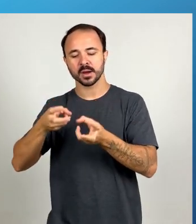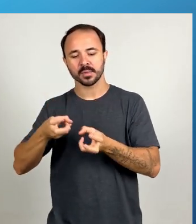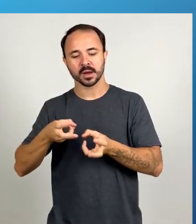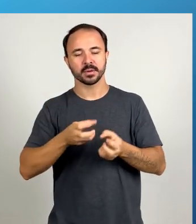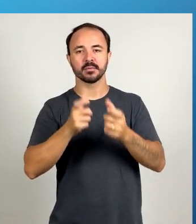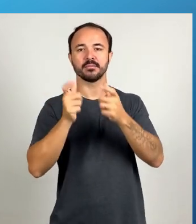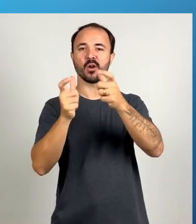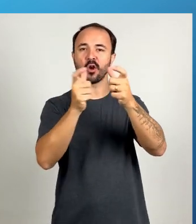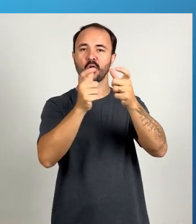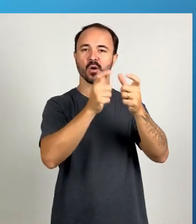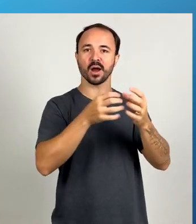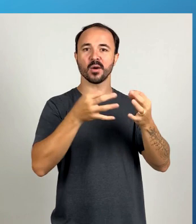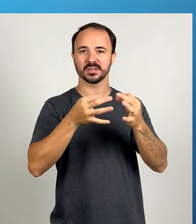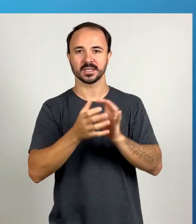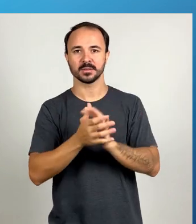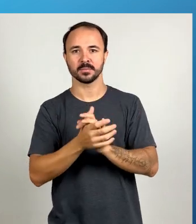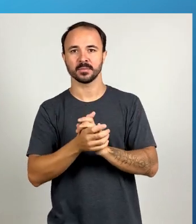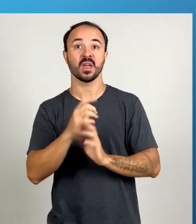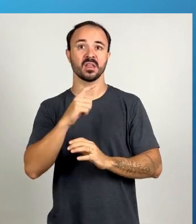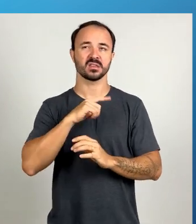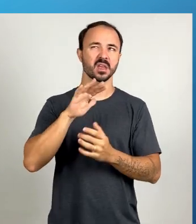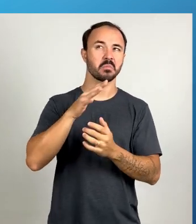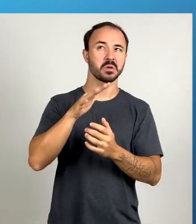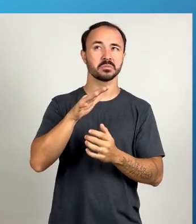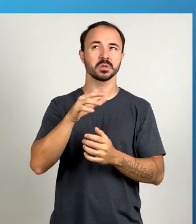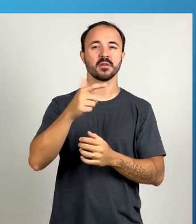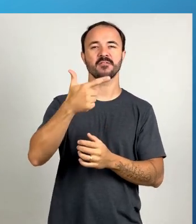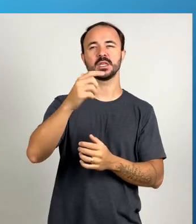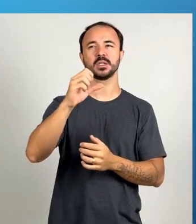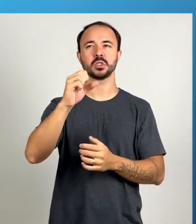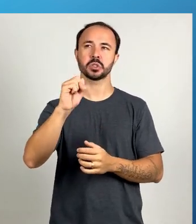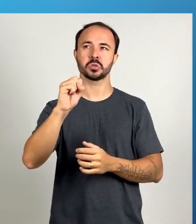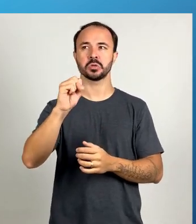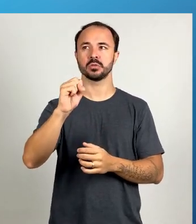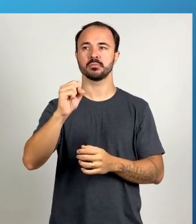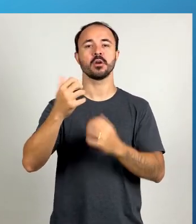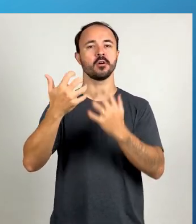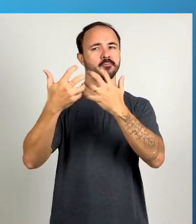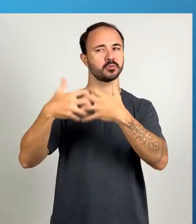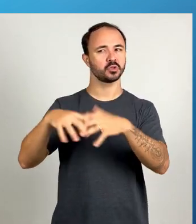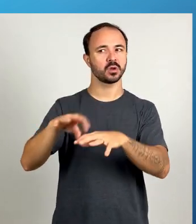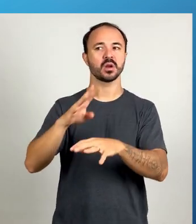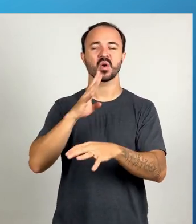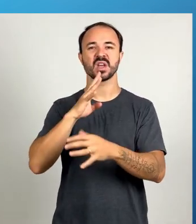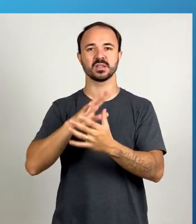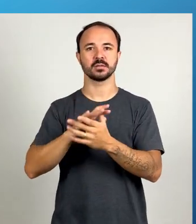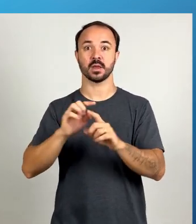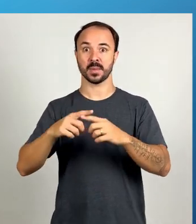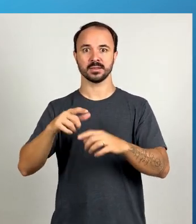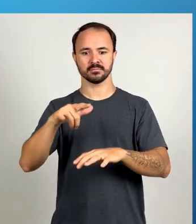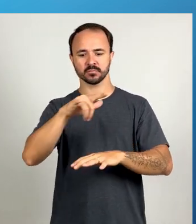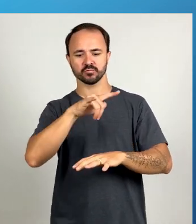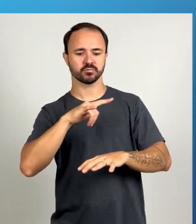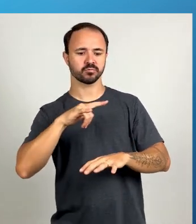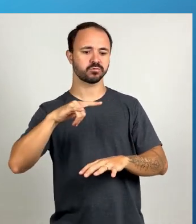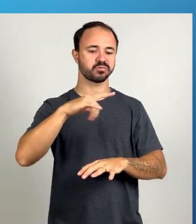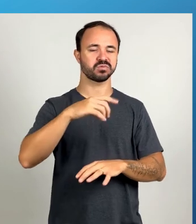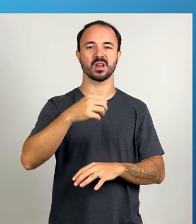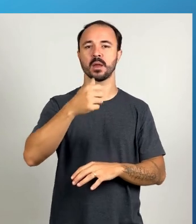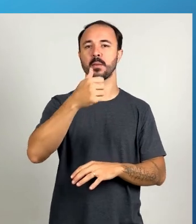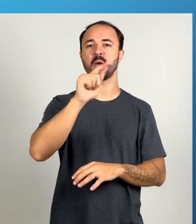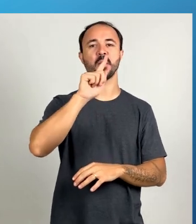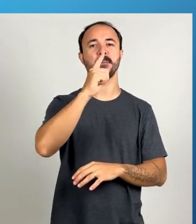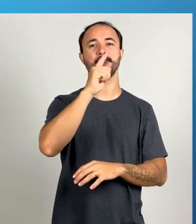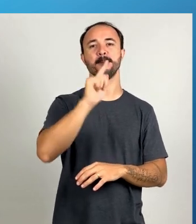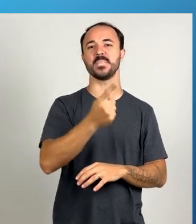precisamente uns 28 funcionando, que a gente mais conhece. Mas tem mais de 1.400 satélites, né, rodopiando a Terra,